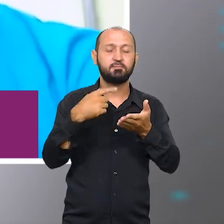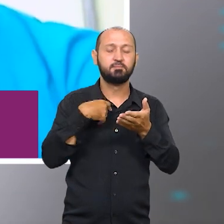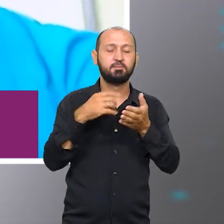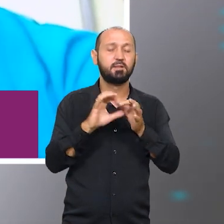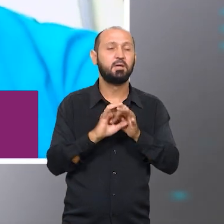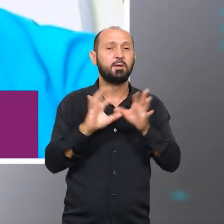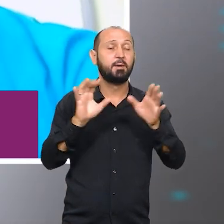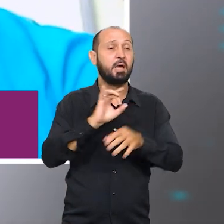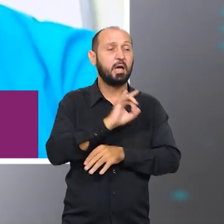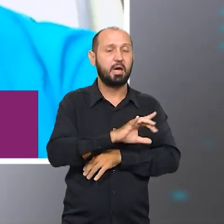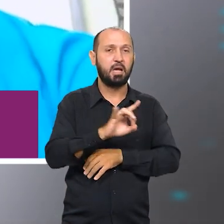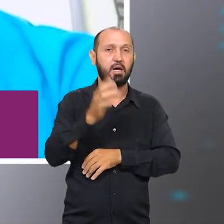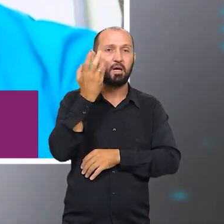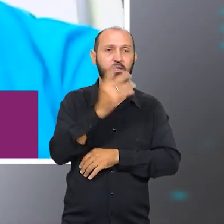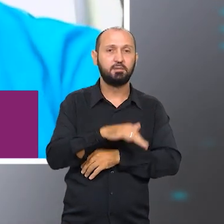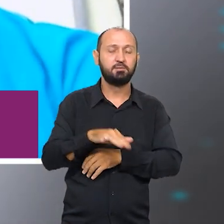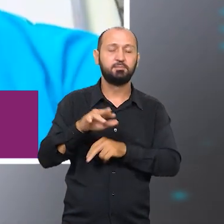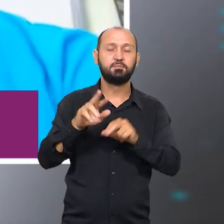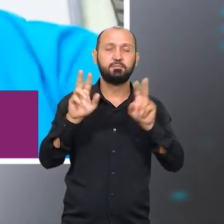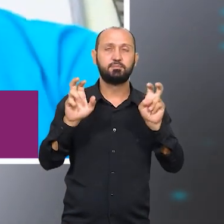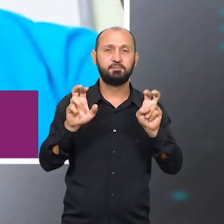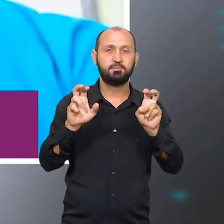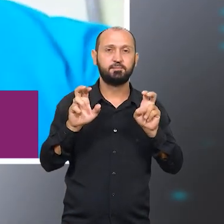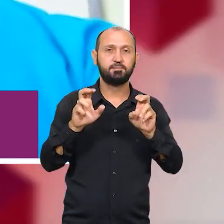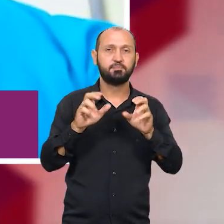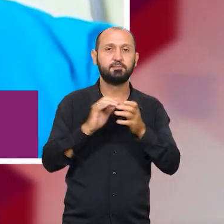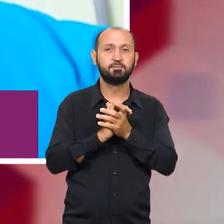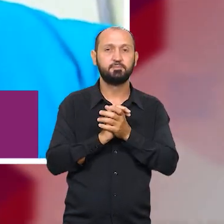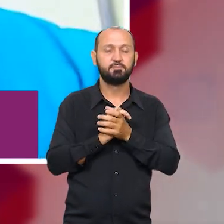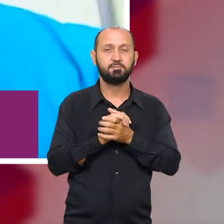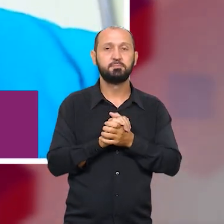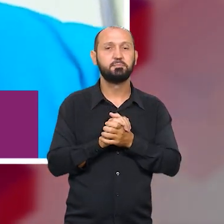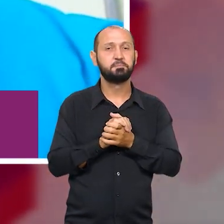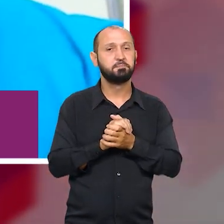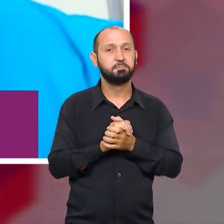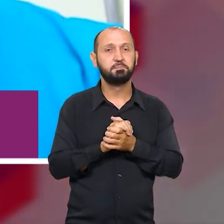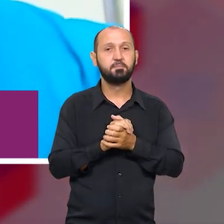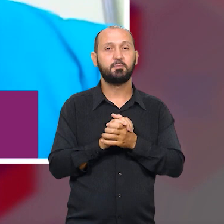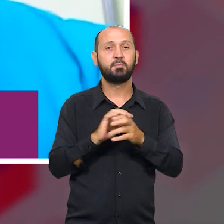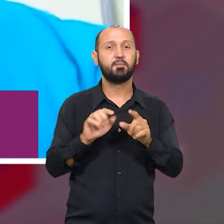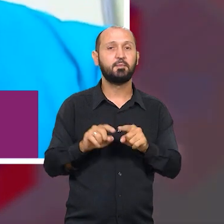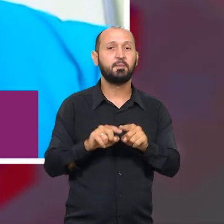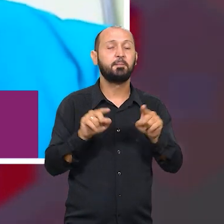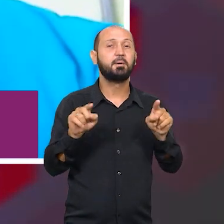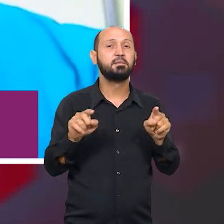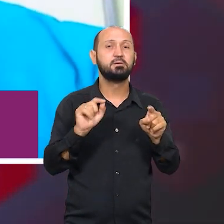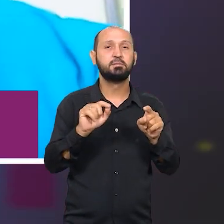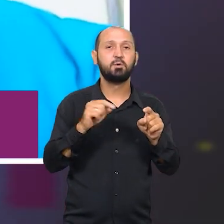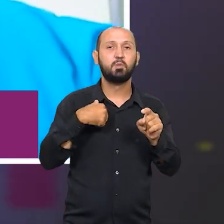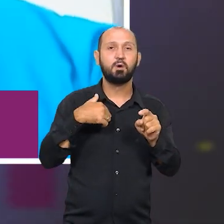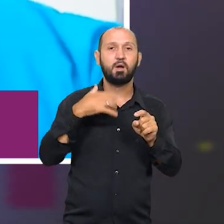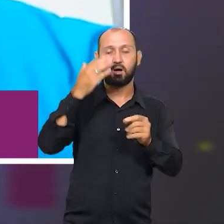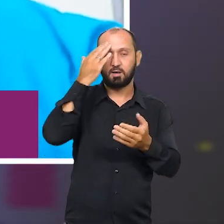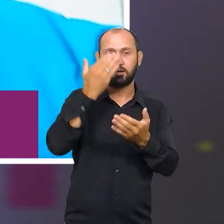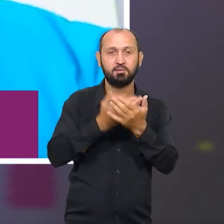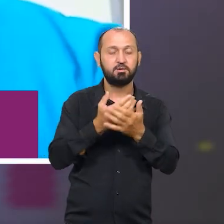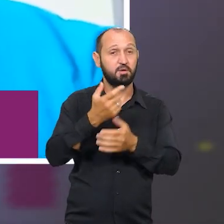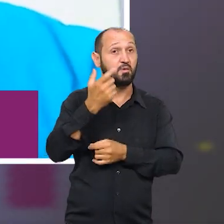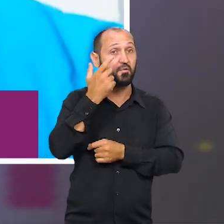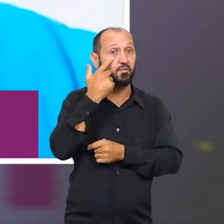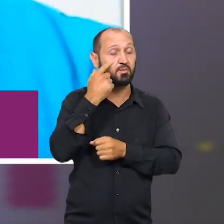dentro desse espectro, entendeu? Mas, assim, eu acredito, eu tenho visto, dos anos que eu estou, eu já